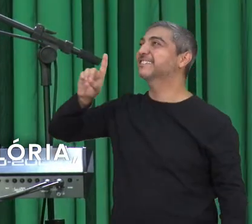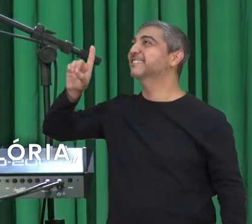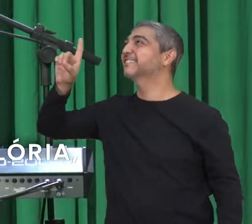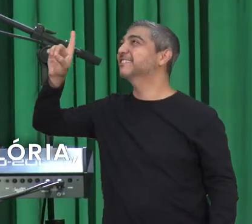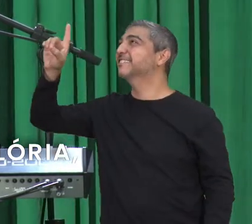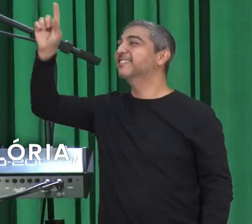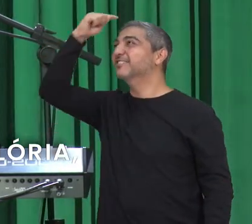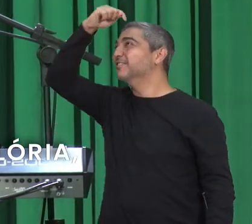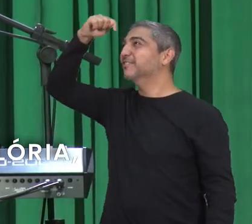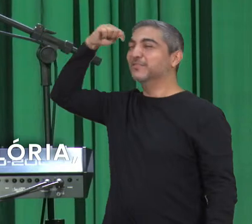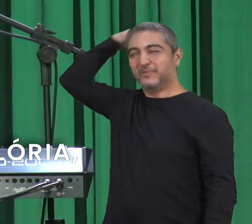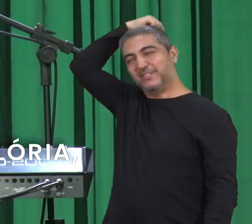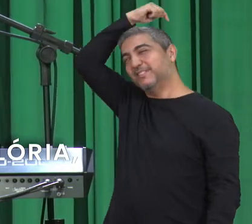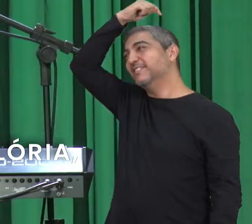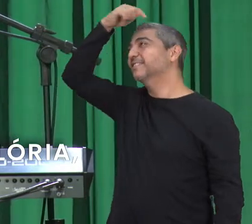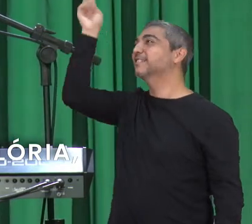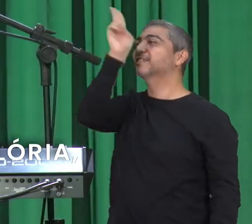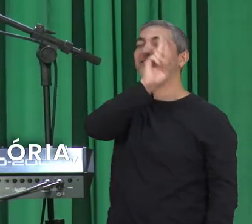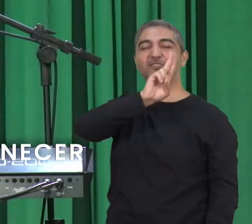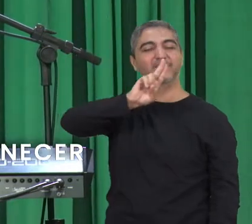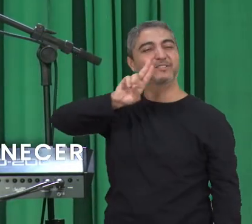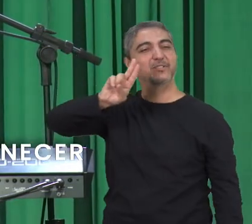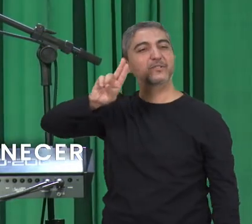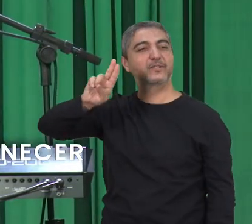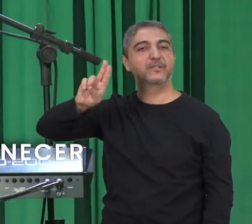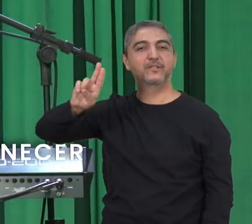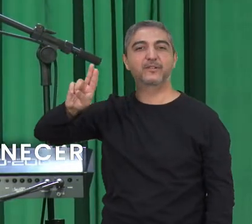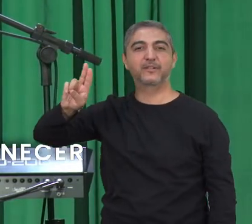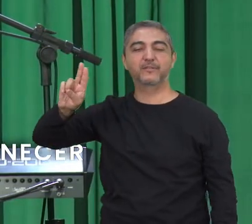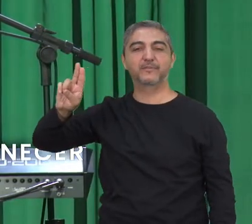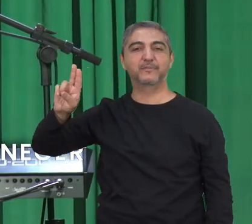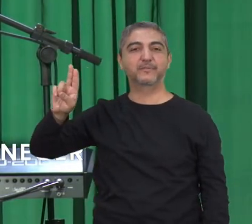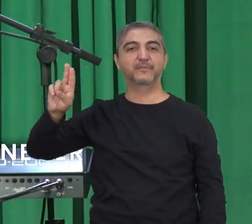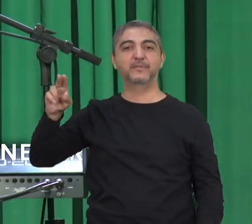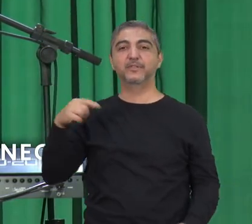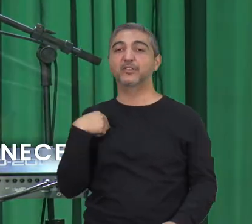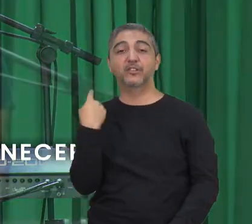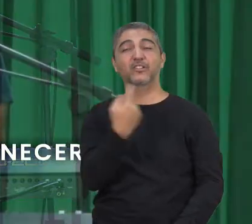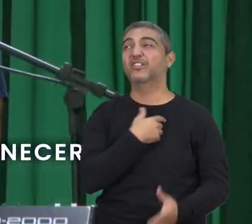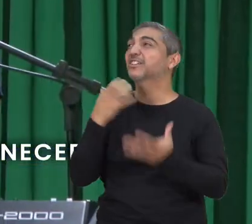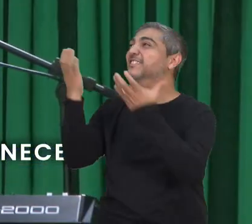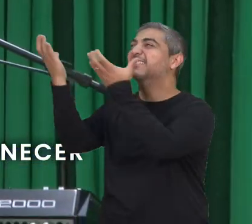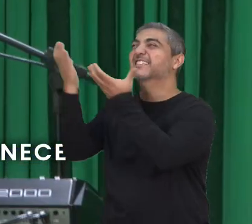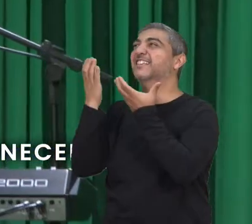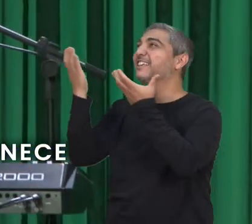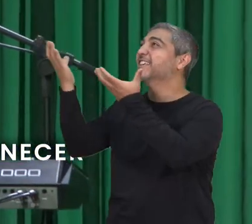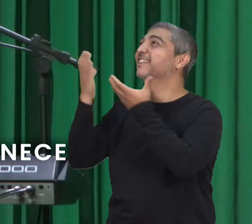santo nome, pois o que mais queremos é